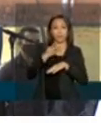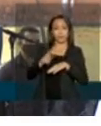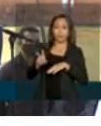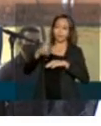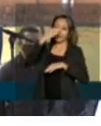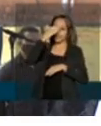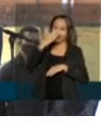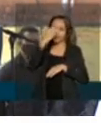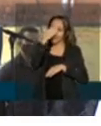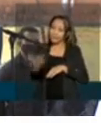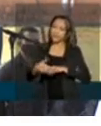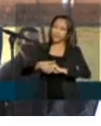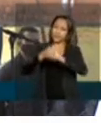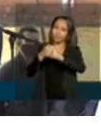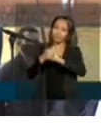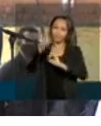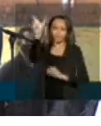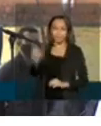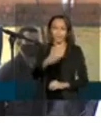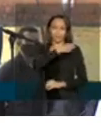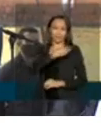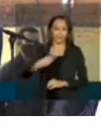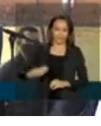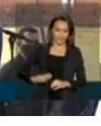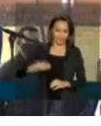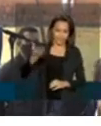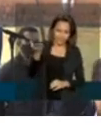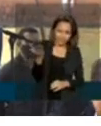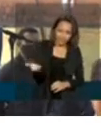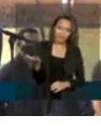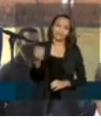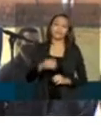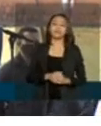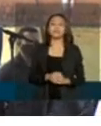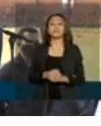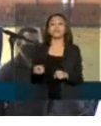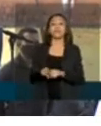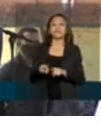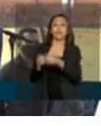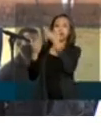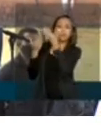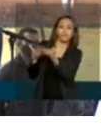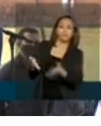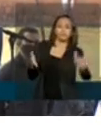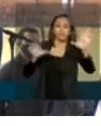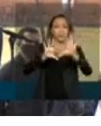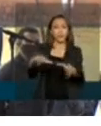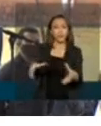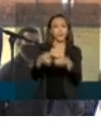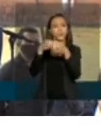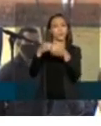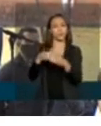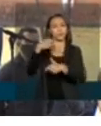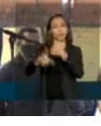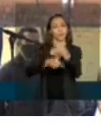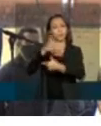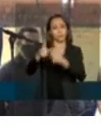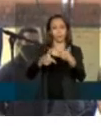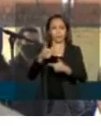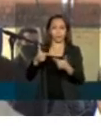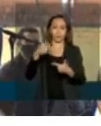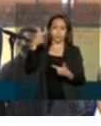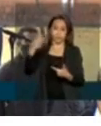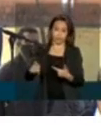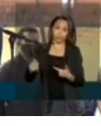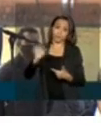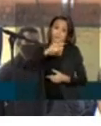Cristina Correia da Costa Dias, cumprimentar toda a equipe ministerial e toda a equipe da Presidência da República.